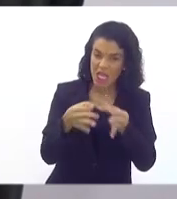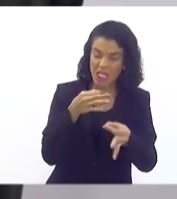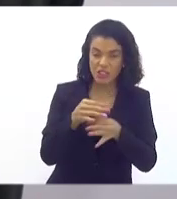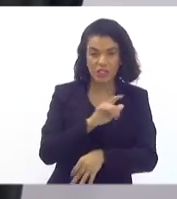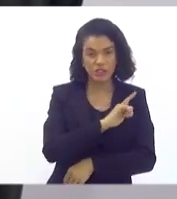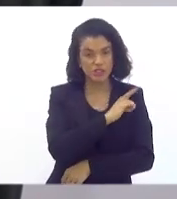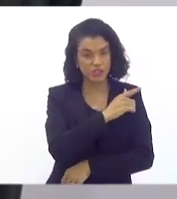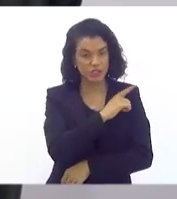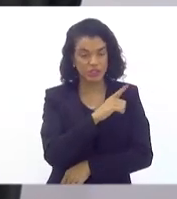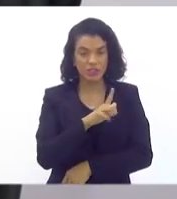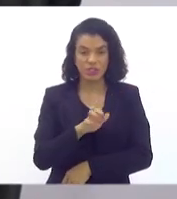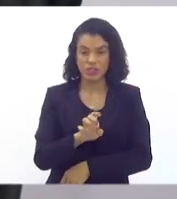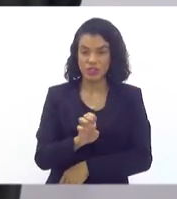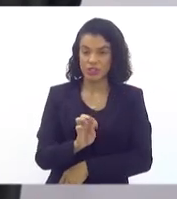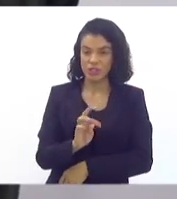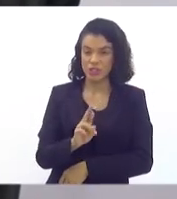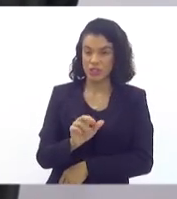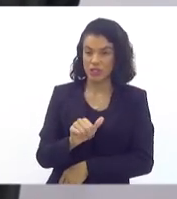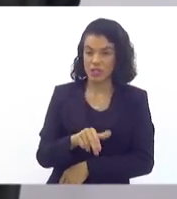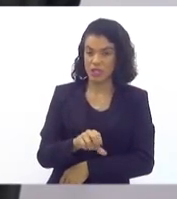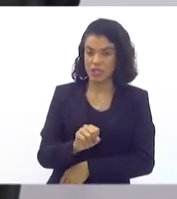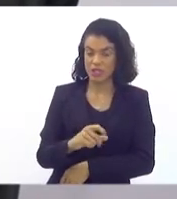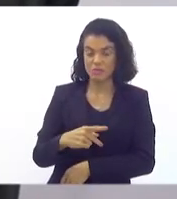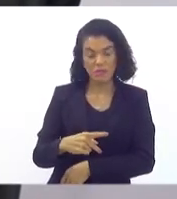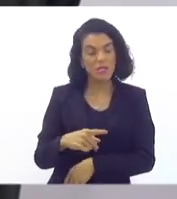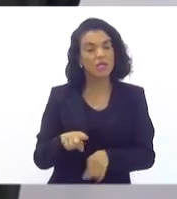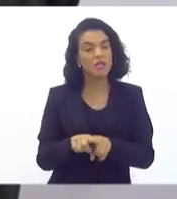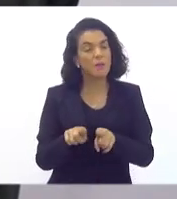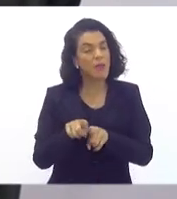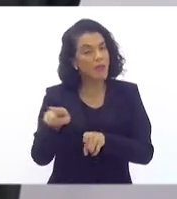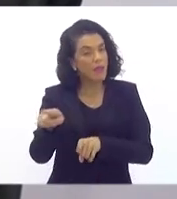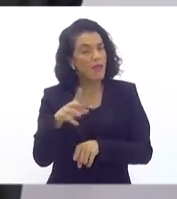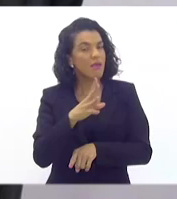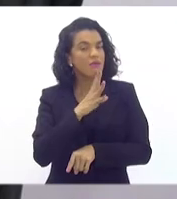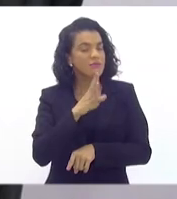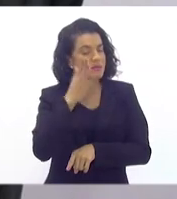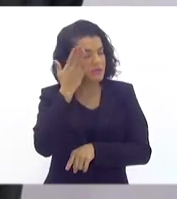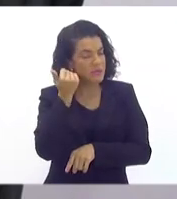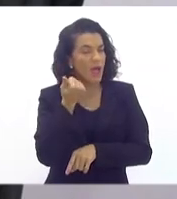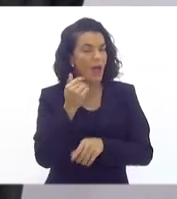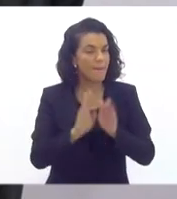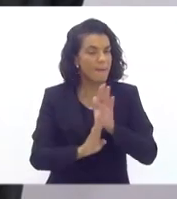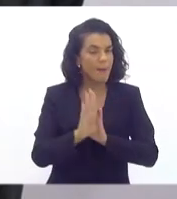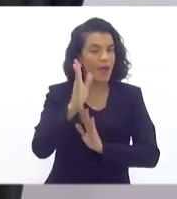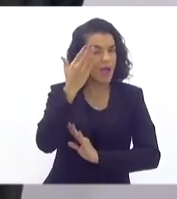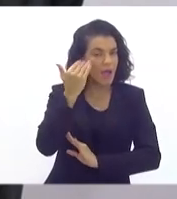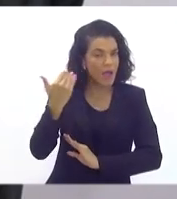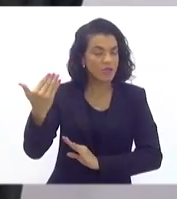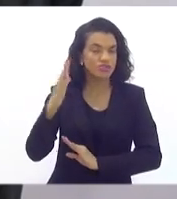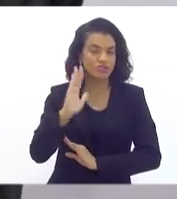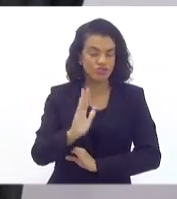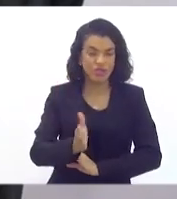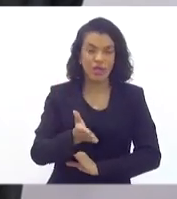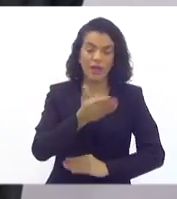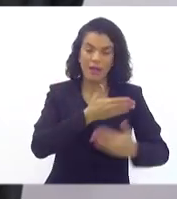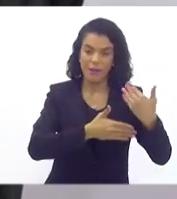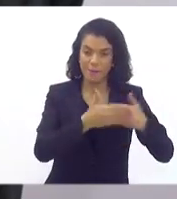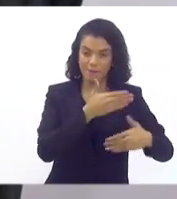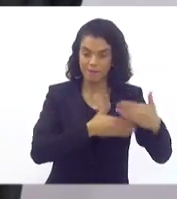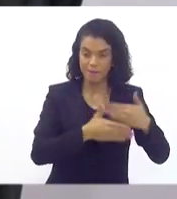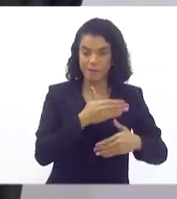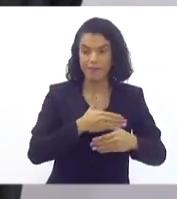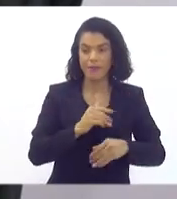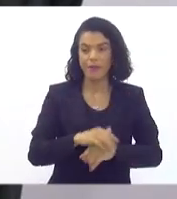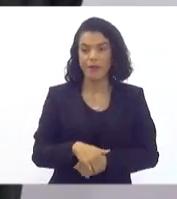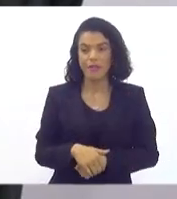da getransp e tem convicção que também que reconhece os êxitos alcançados Então essa proposição longe